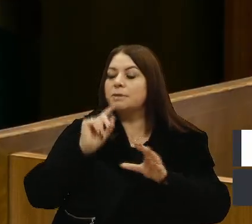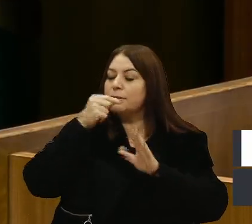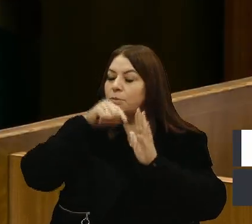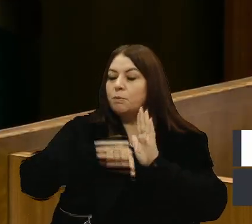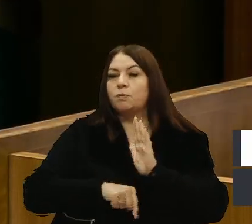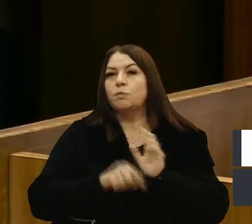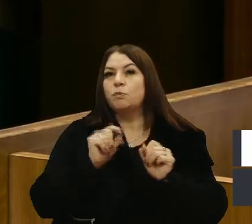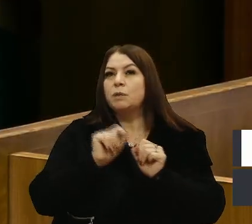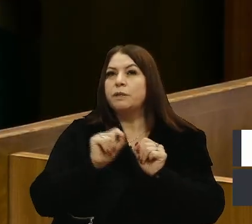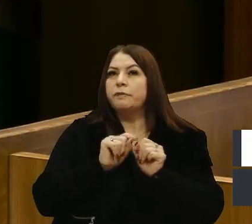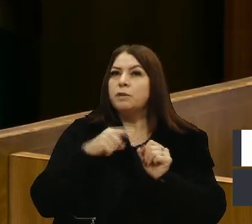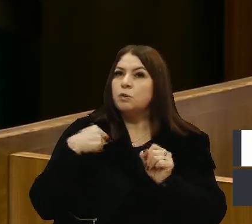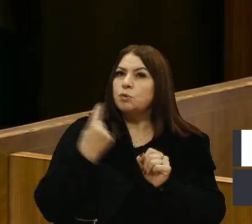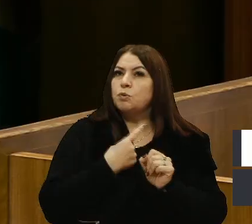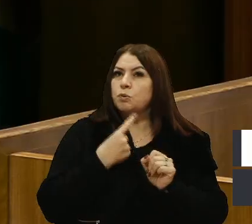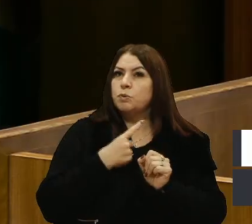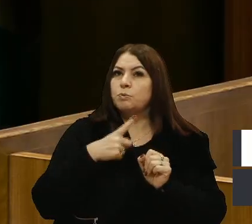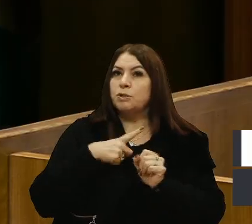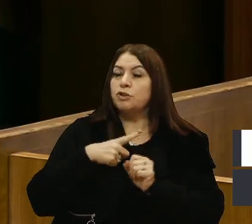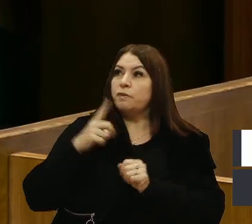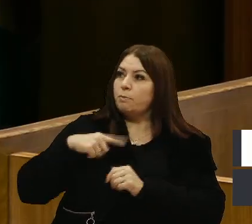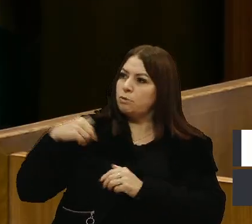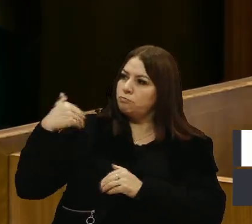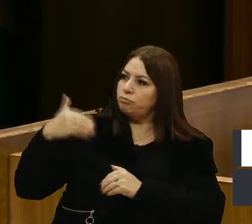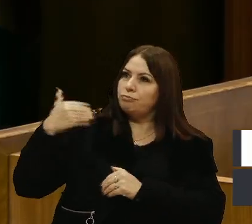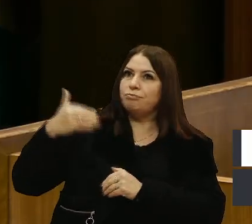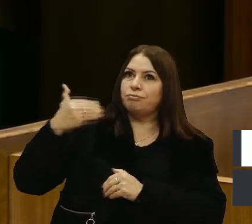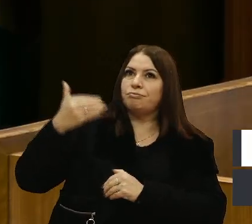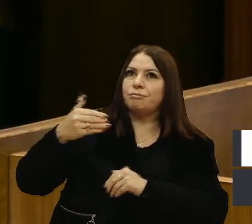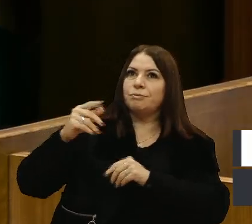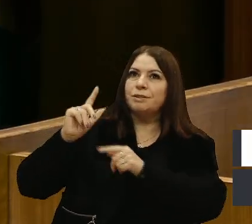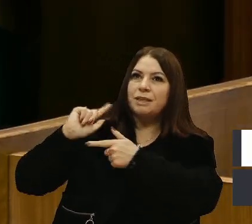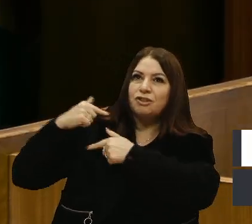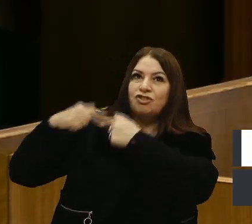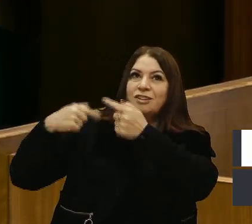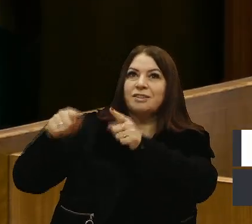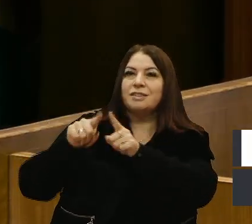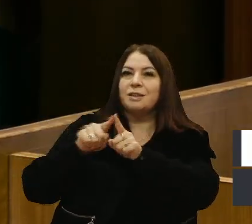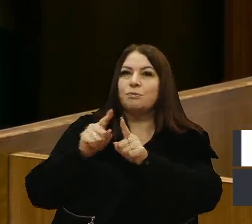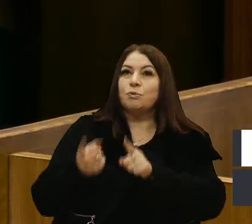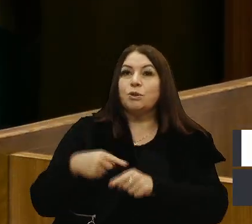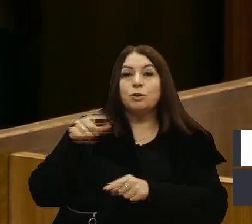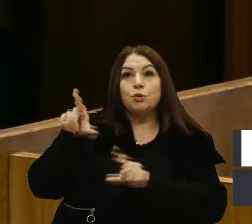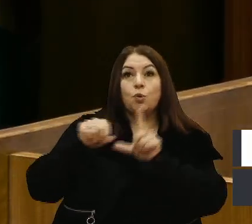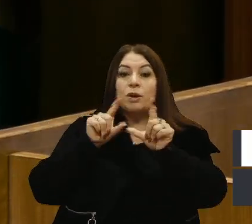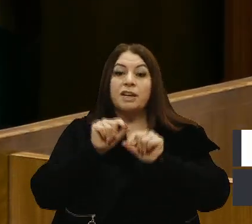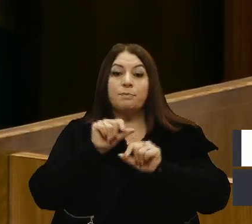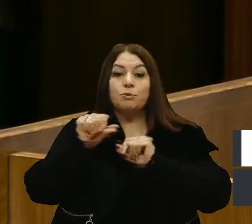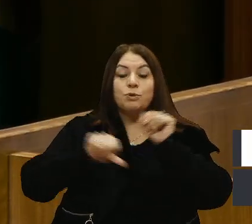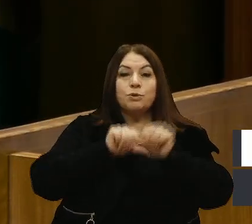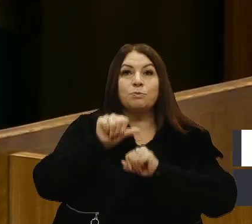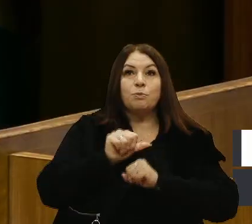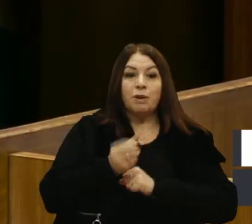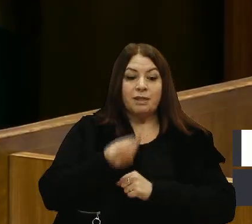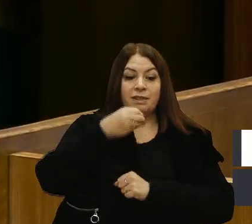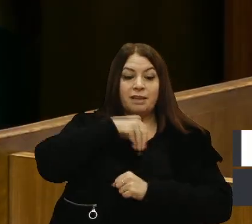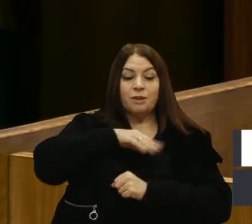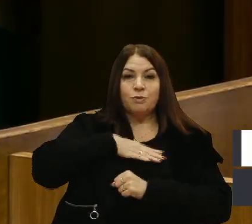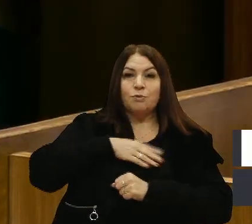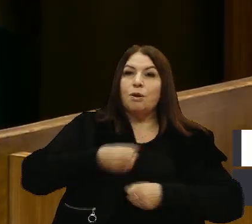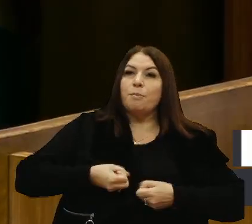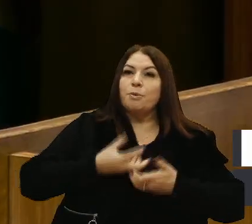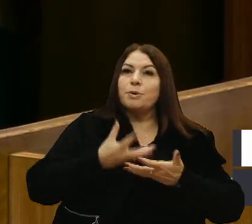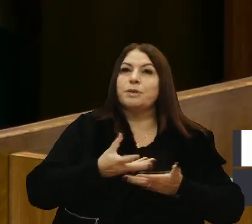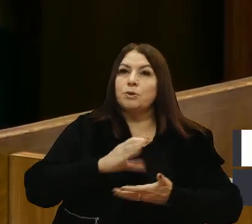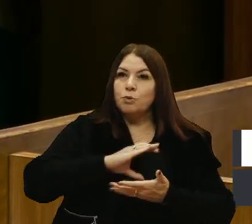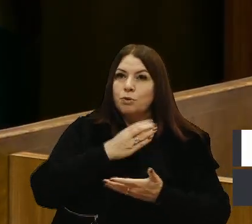O que fazemos com o que nós herdamos? O que escolhemos carregar e o que escolhemos transformar? A poesia tem a